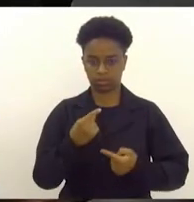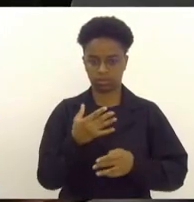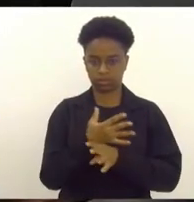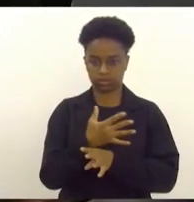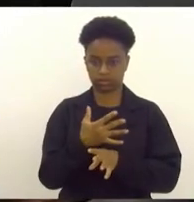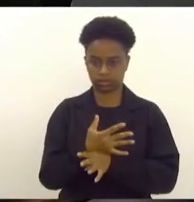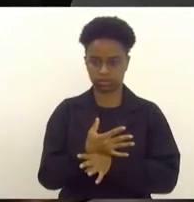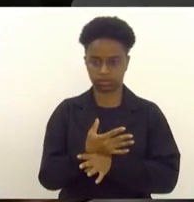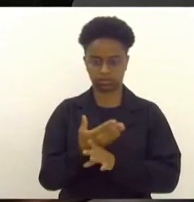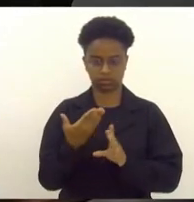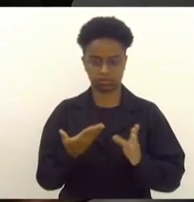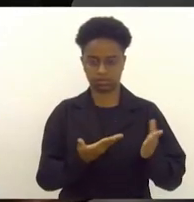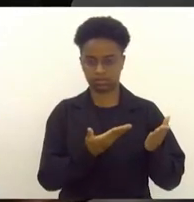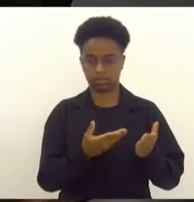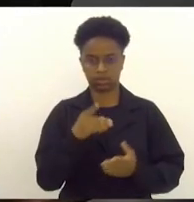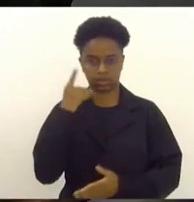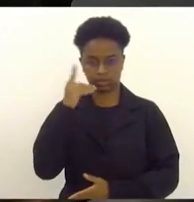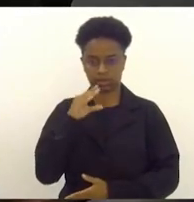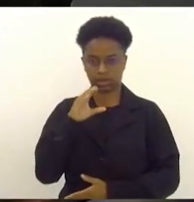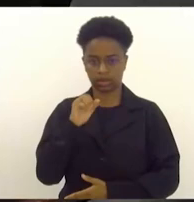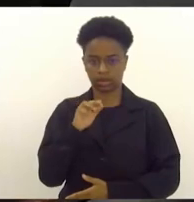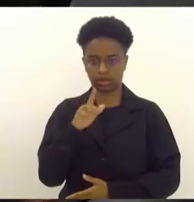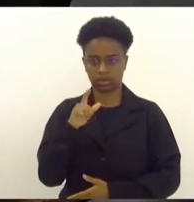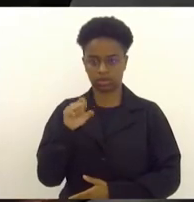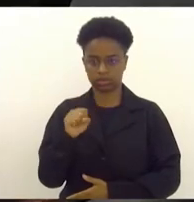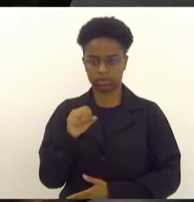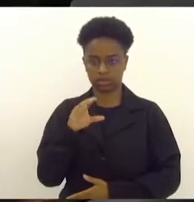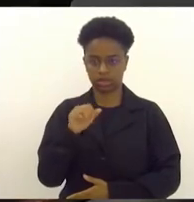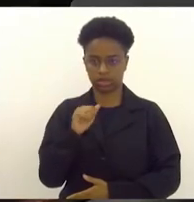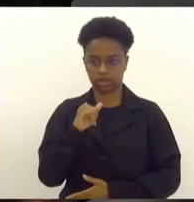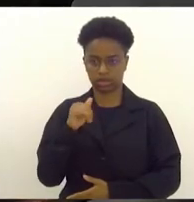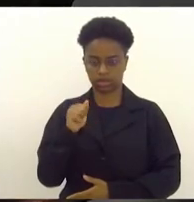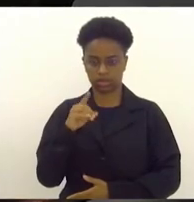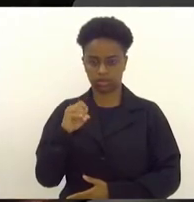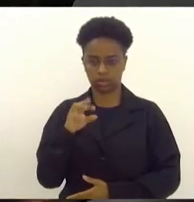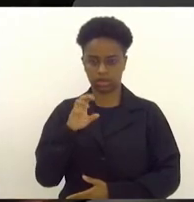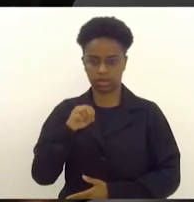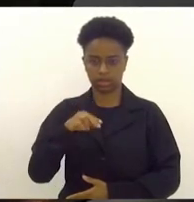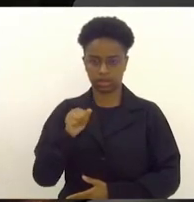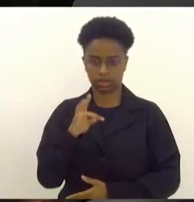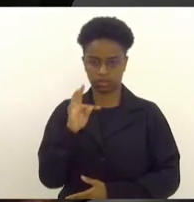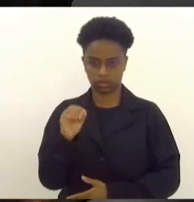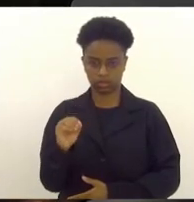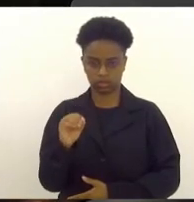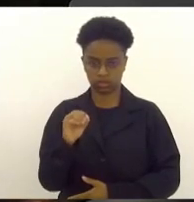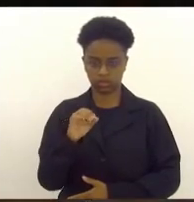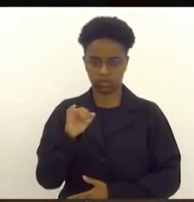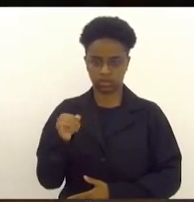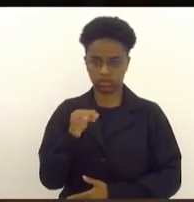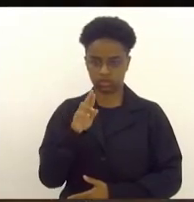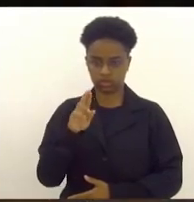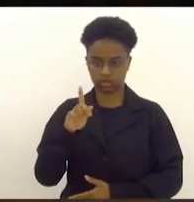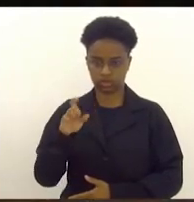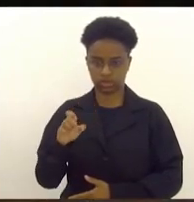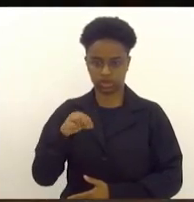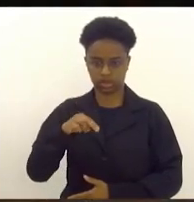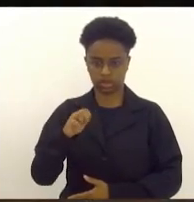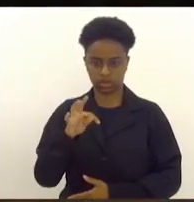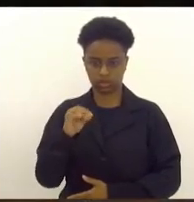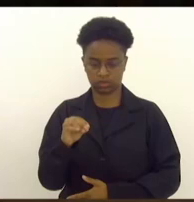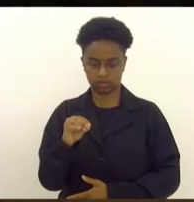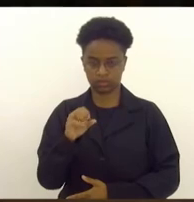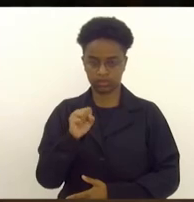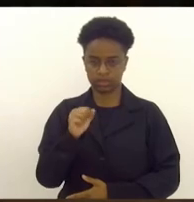nosso nome deputado Carlos Caiado Renato Miranda Jorge Felipe Neto